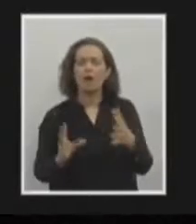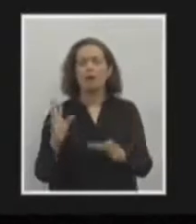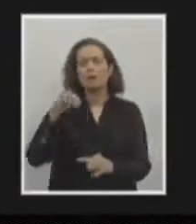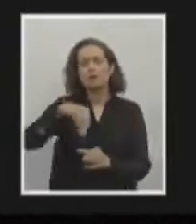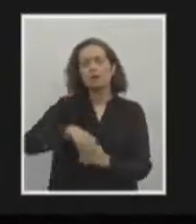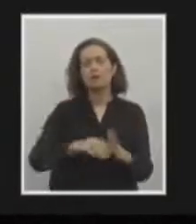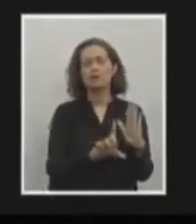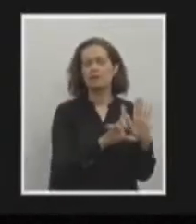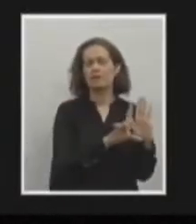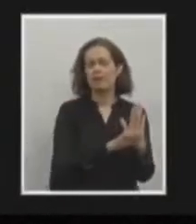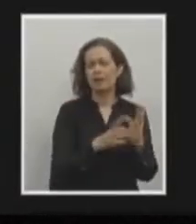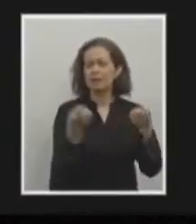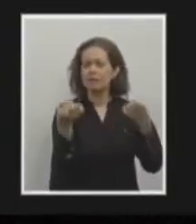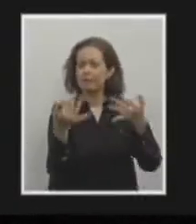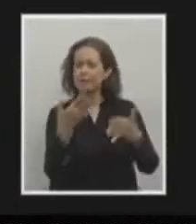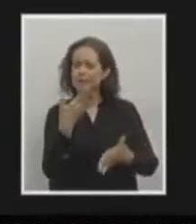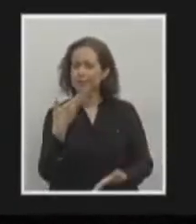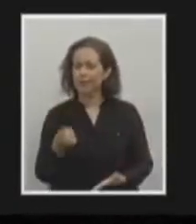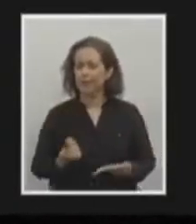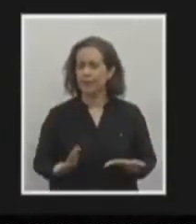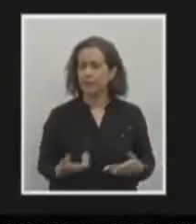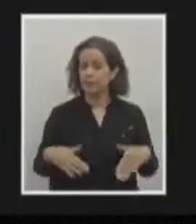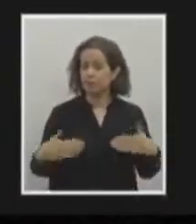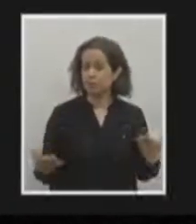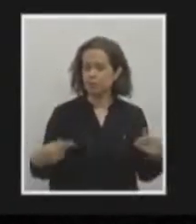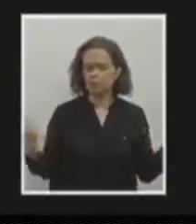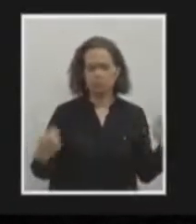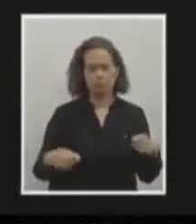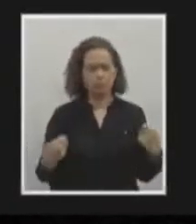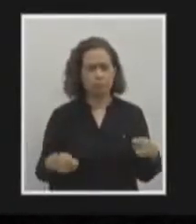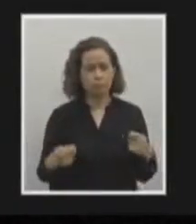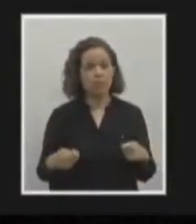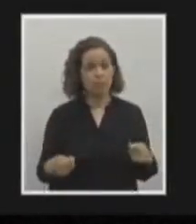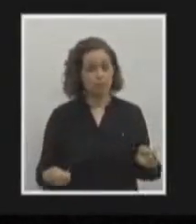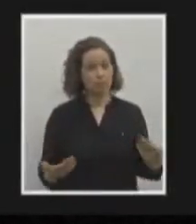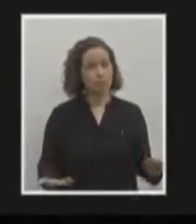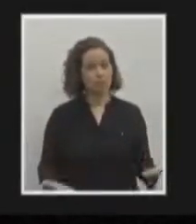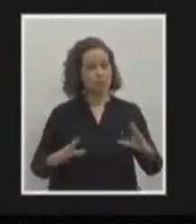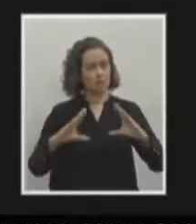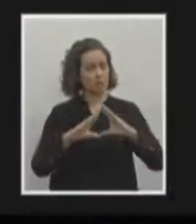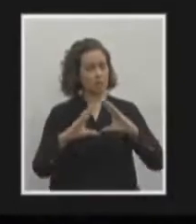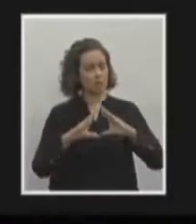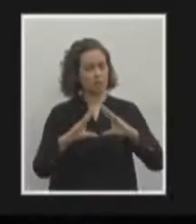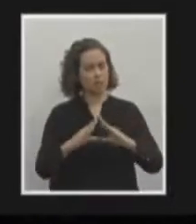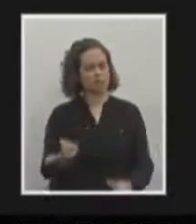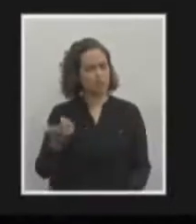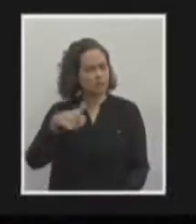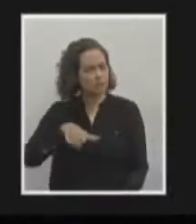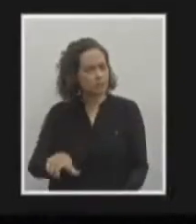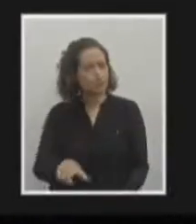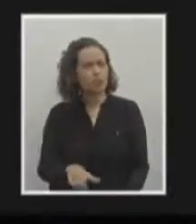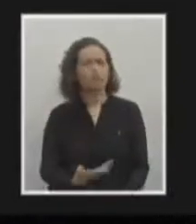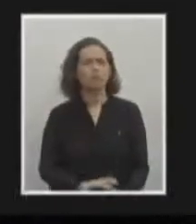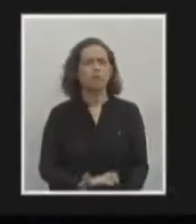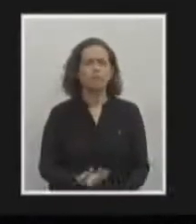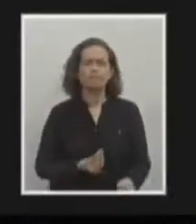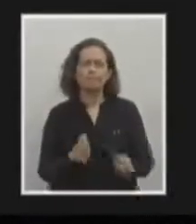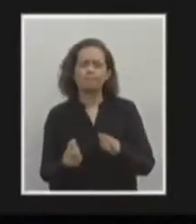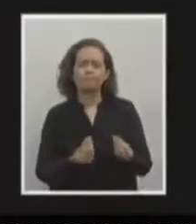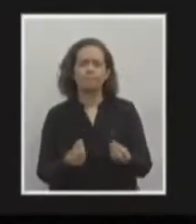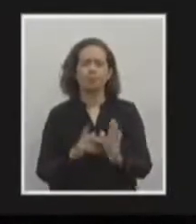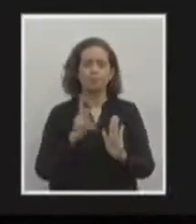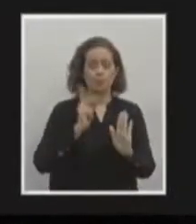Então, precisa essa casa rever essas situações através de projetos de lei ou